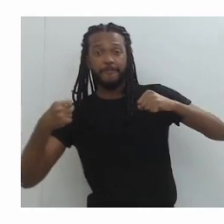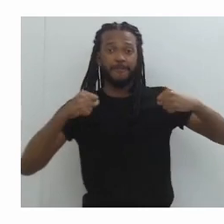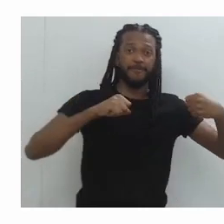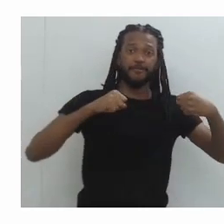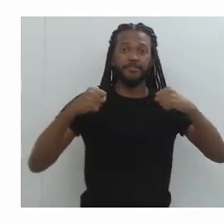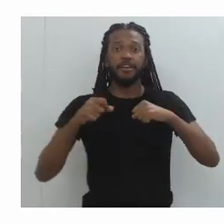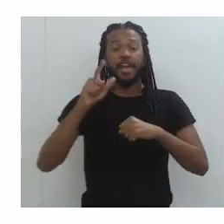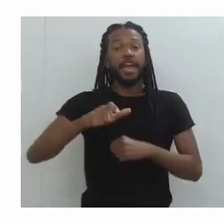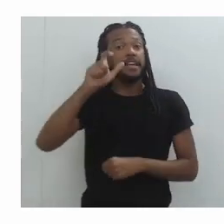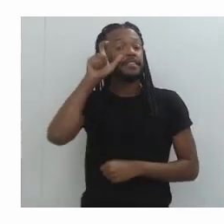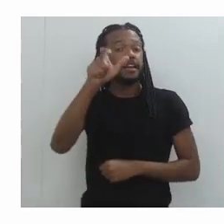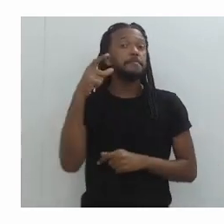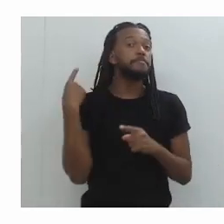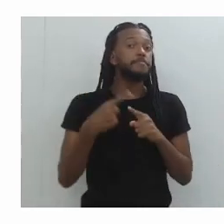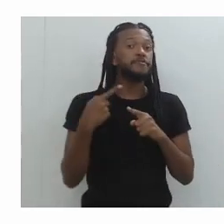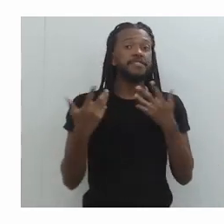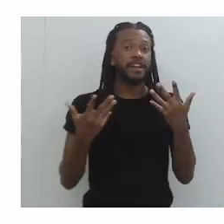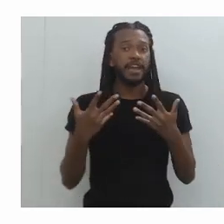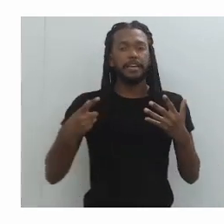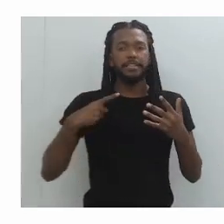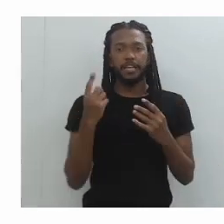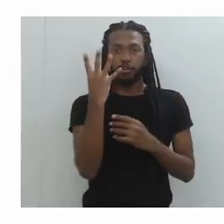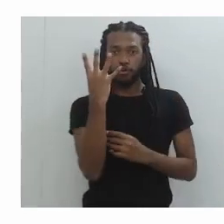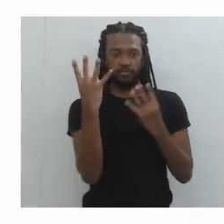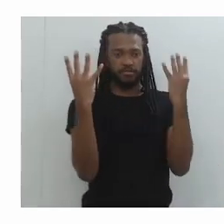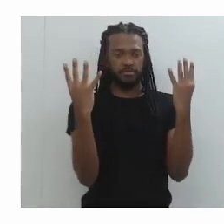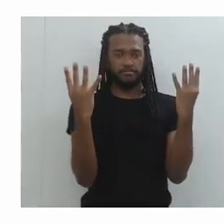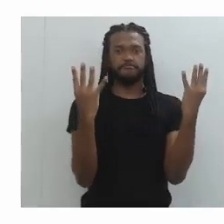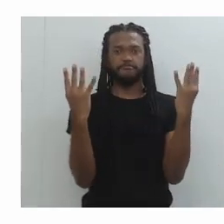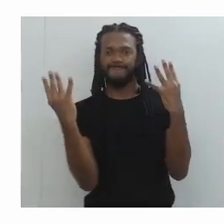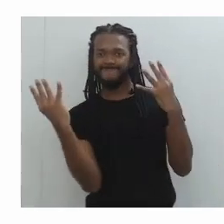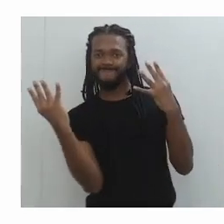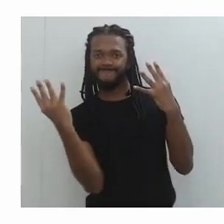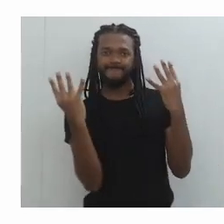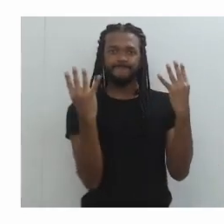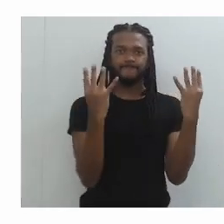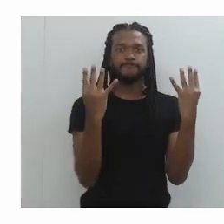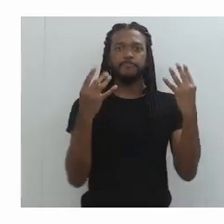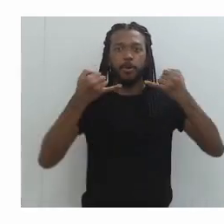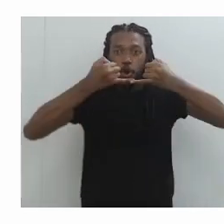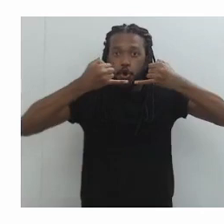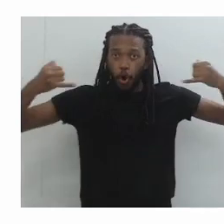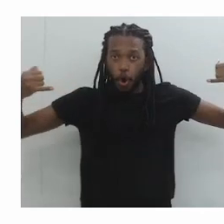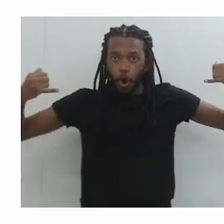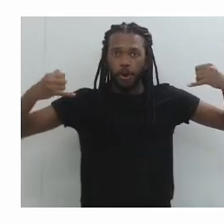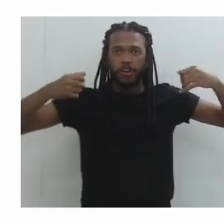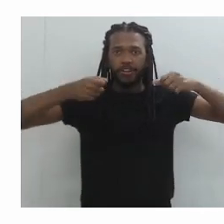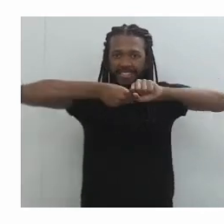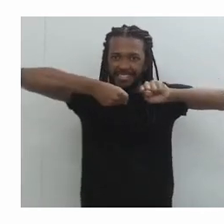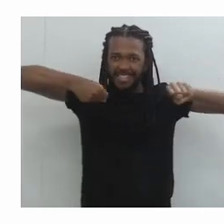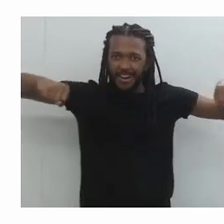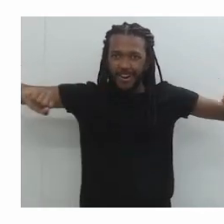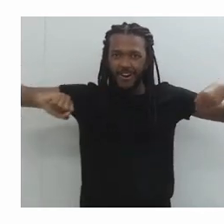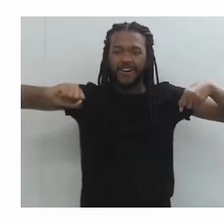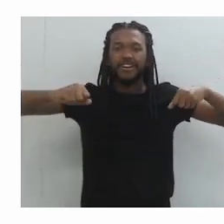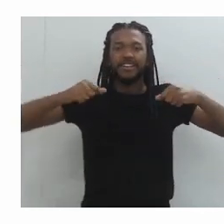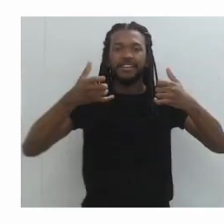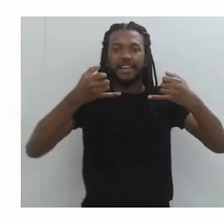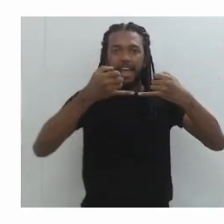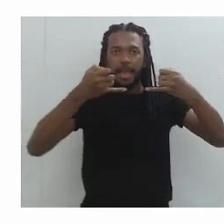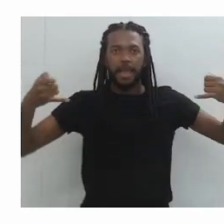bem interessante porque a gente tem duas equipes e uma corda, né? Pra gente tentar